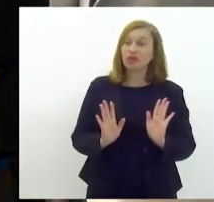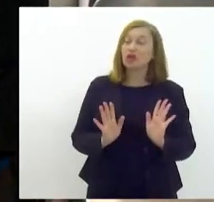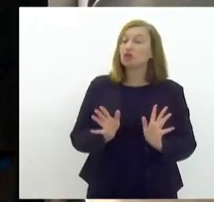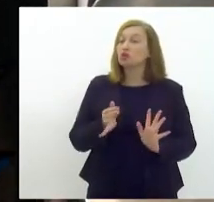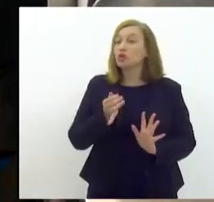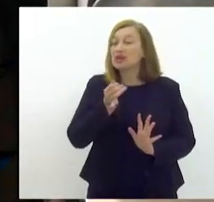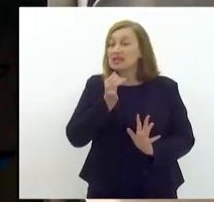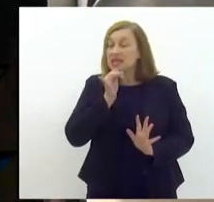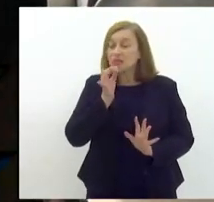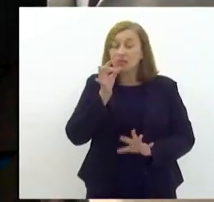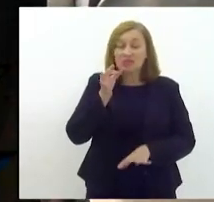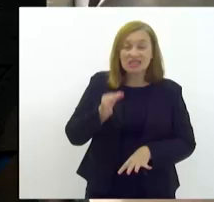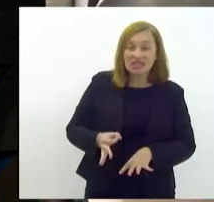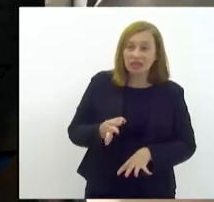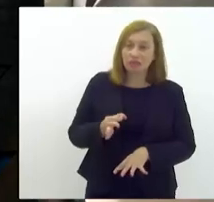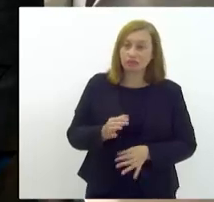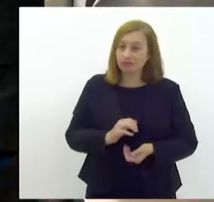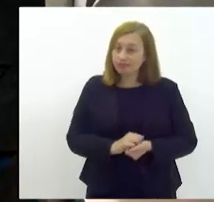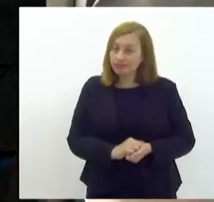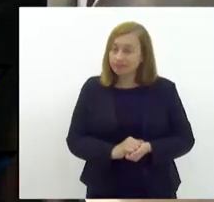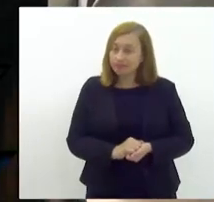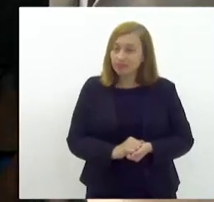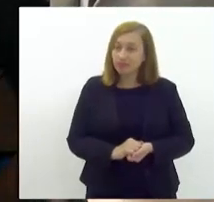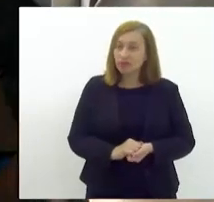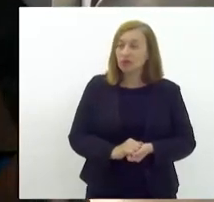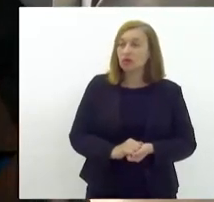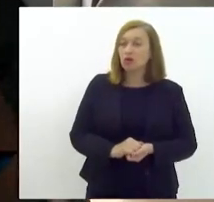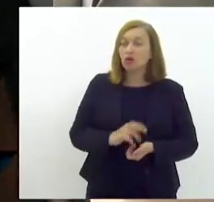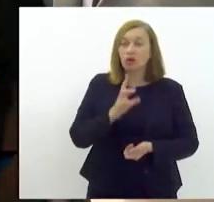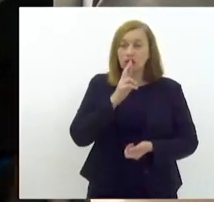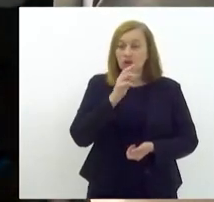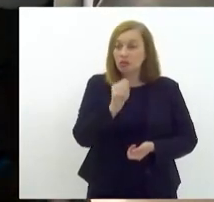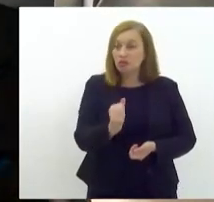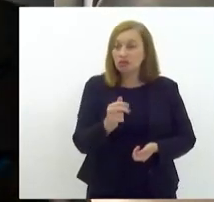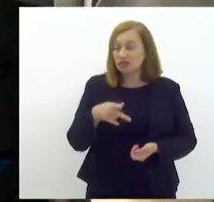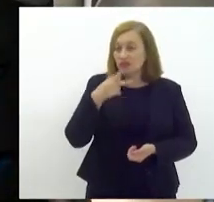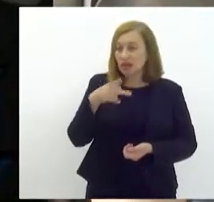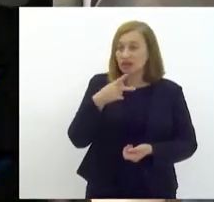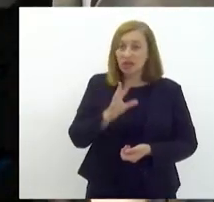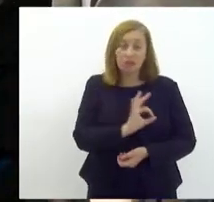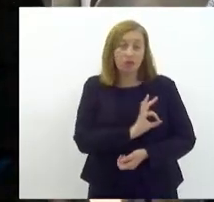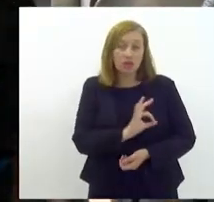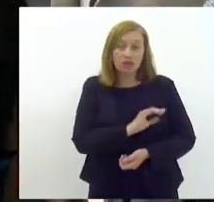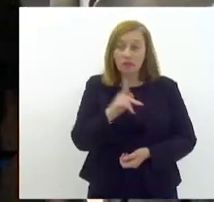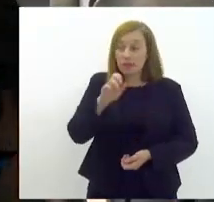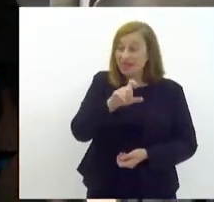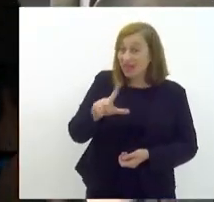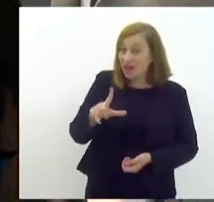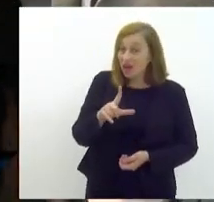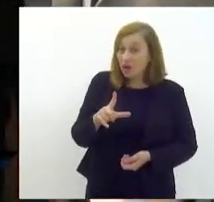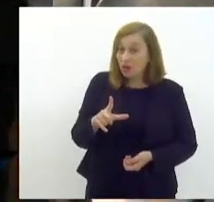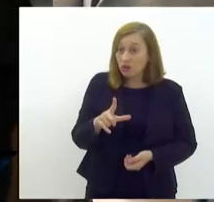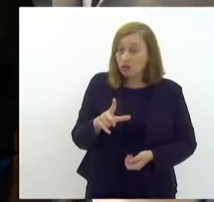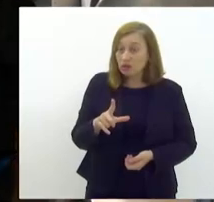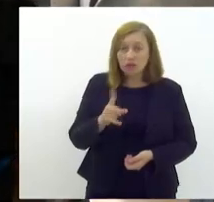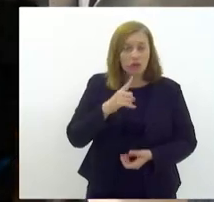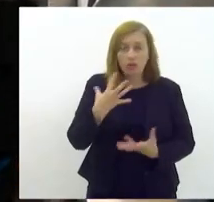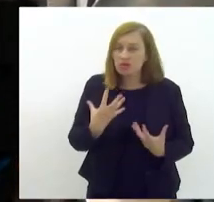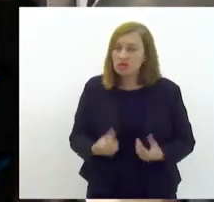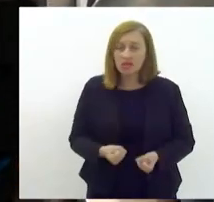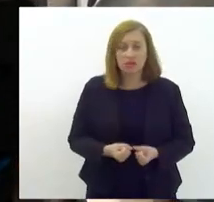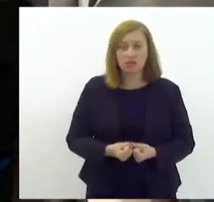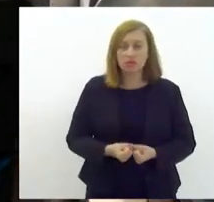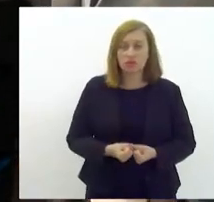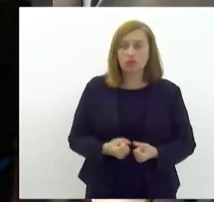exemplo concreto um exemplo Rodrigo Amorim tá aqui dizendo a polícia penal Então isso é inconcebível